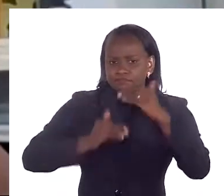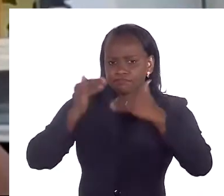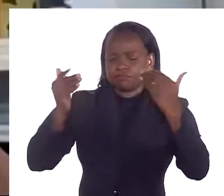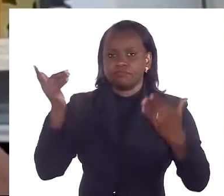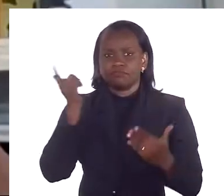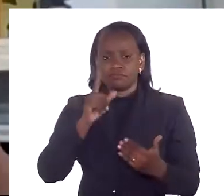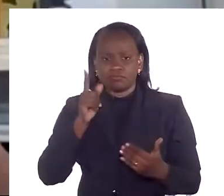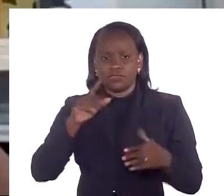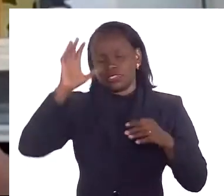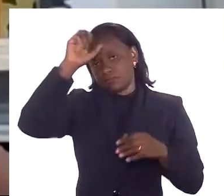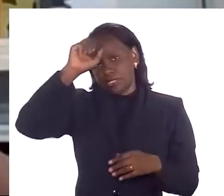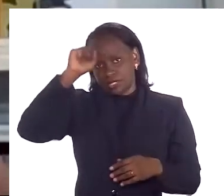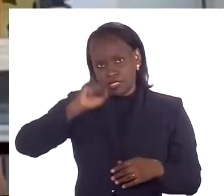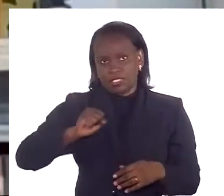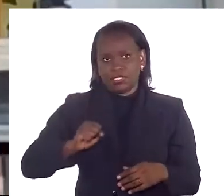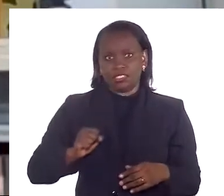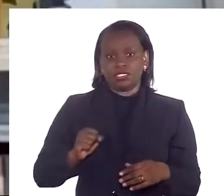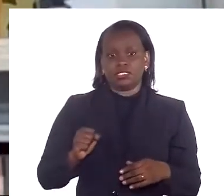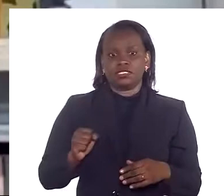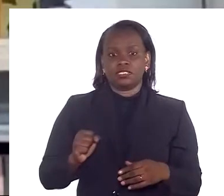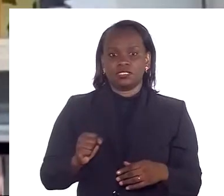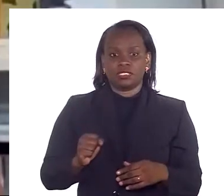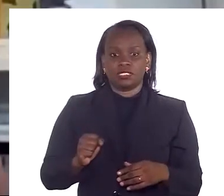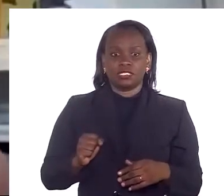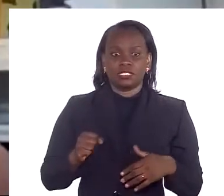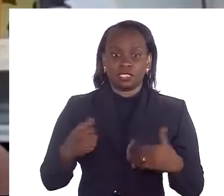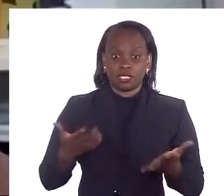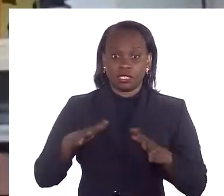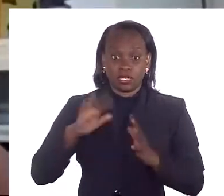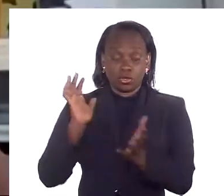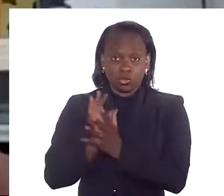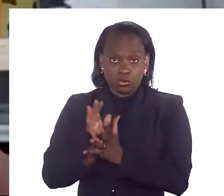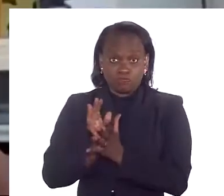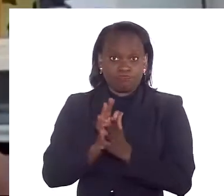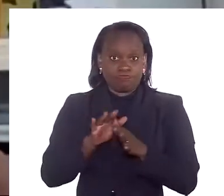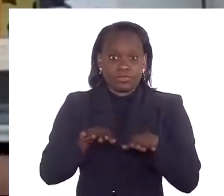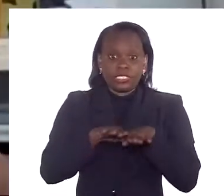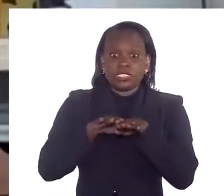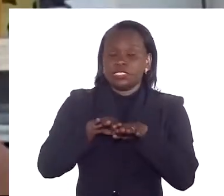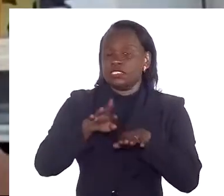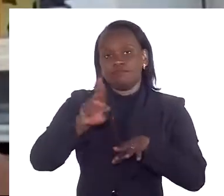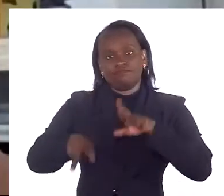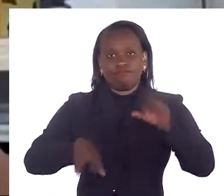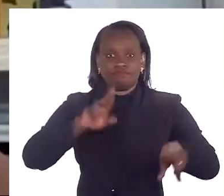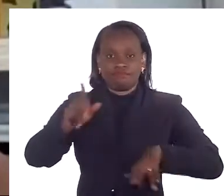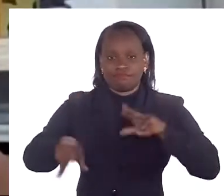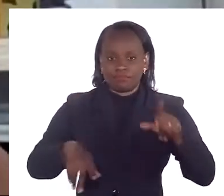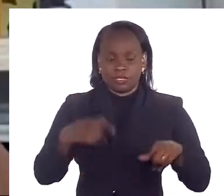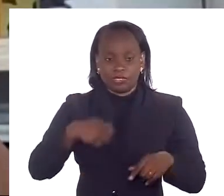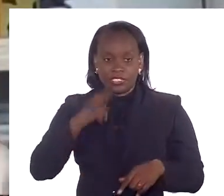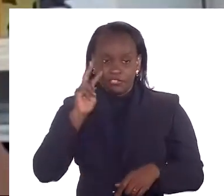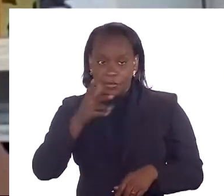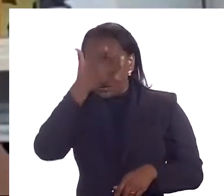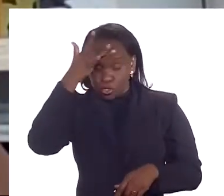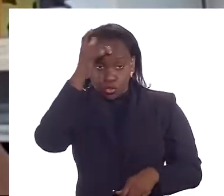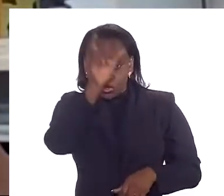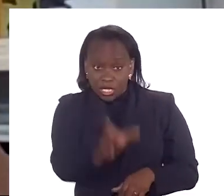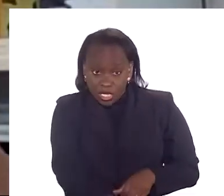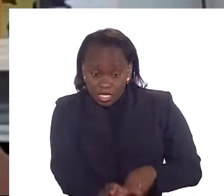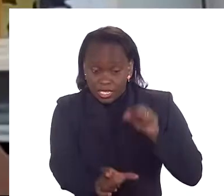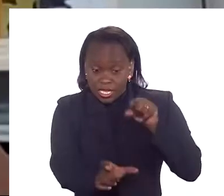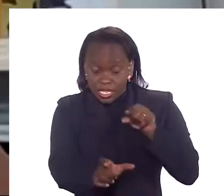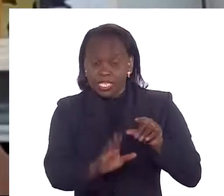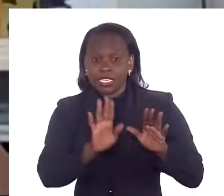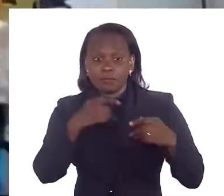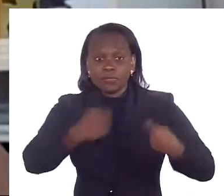desenvolver, ela consegue aprender. Então, é um grupo heterogêneo. Então, não há receita de bolo. É olhar para o indivíduo,